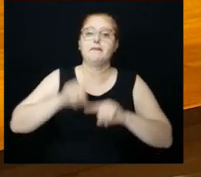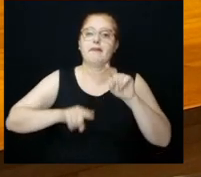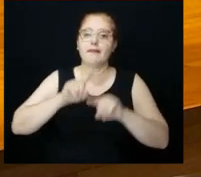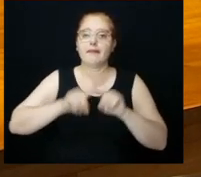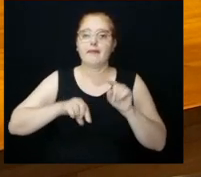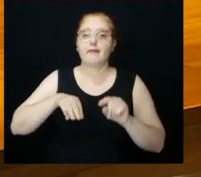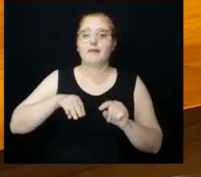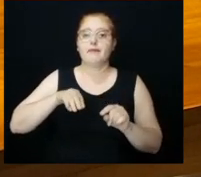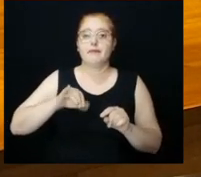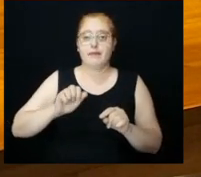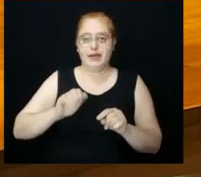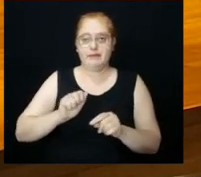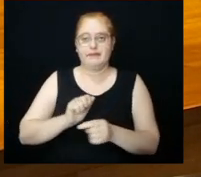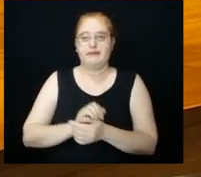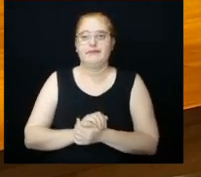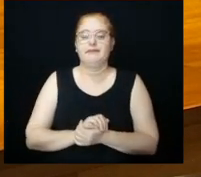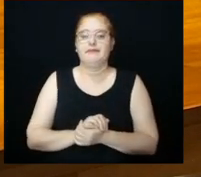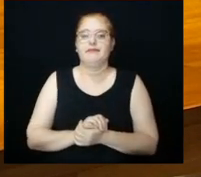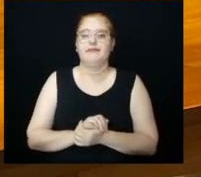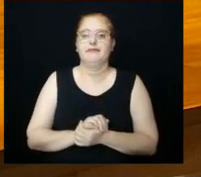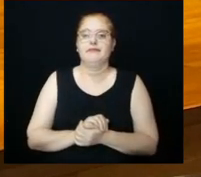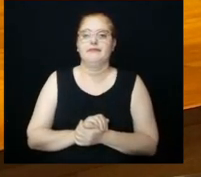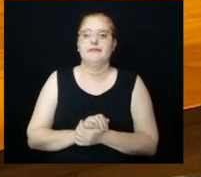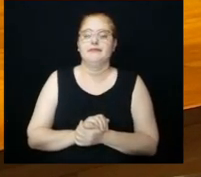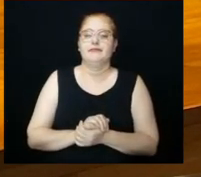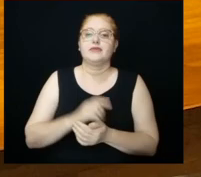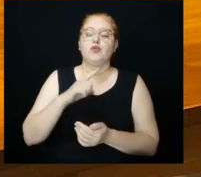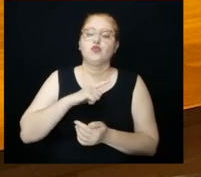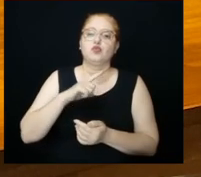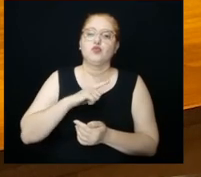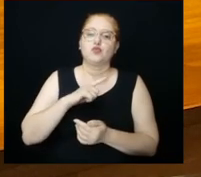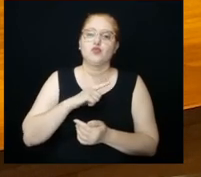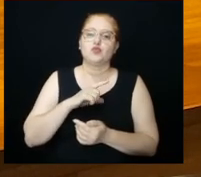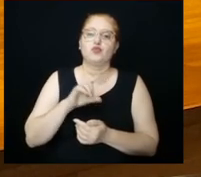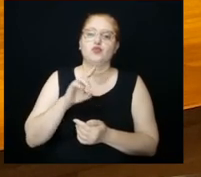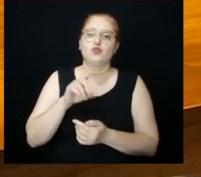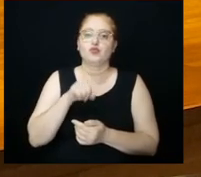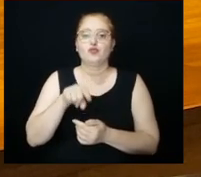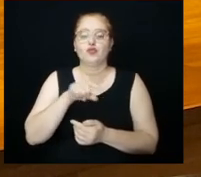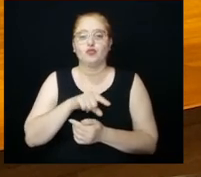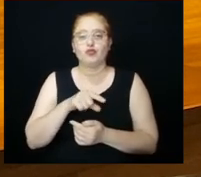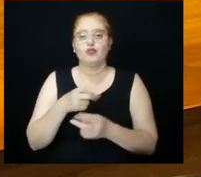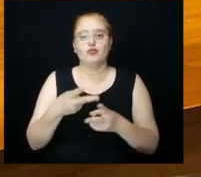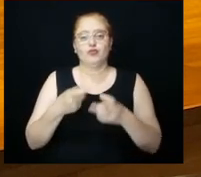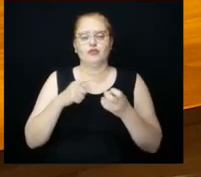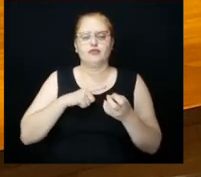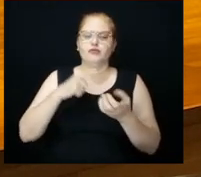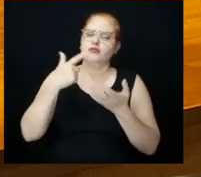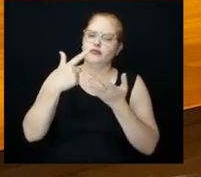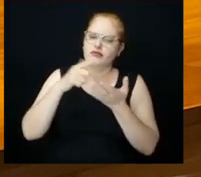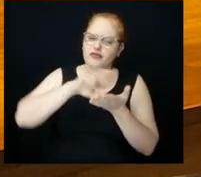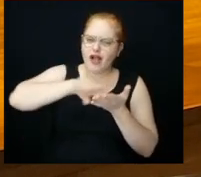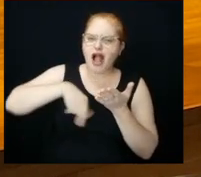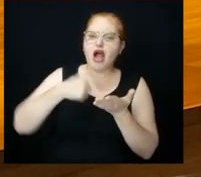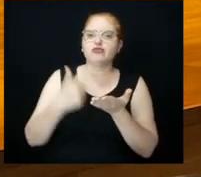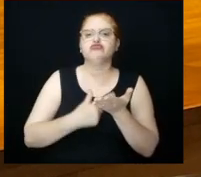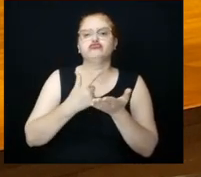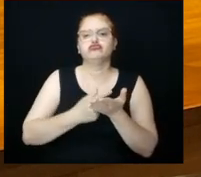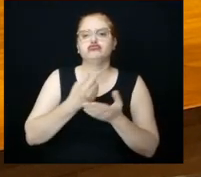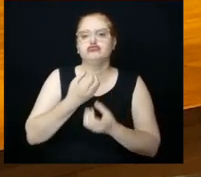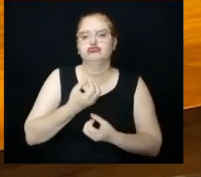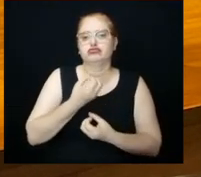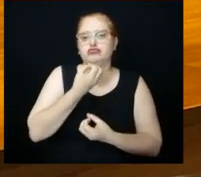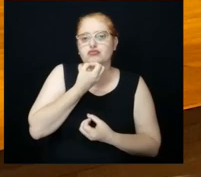né? E aqui a gente tem, então, só para vocês terem uma ideia, tem vários livros de conto. Ele começa como